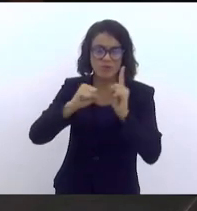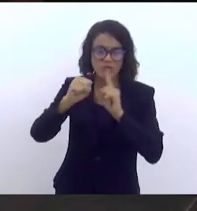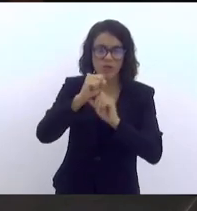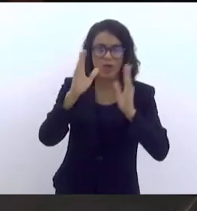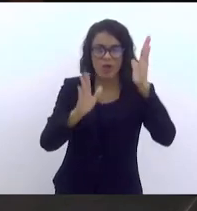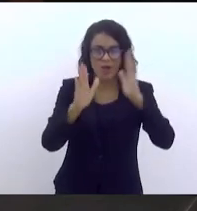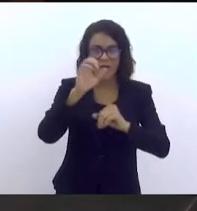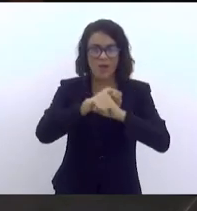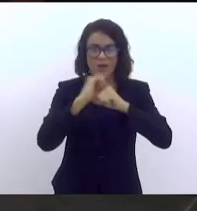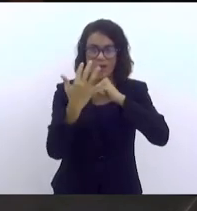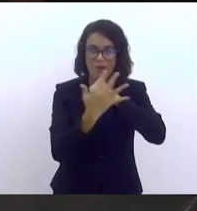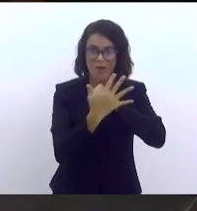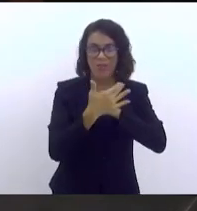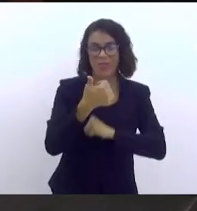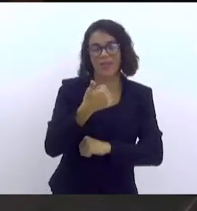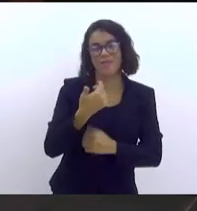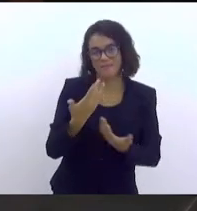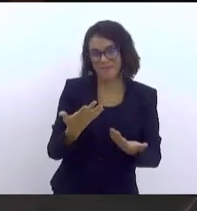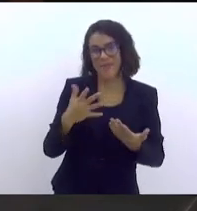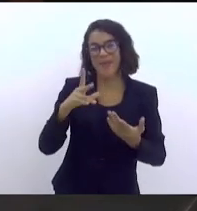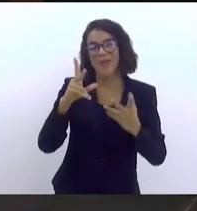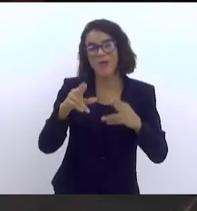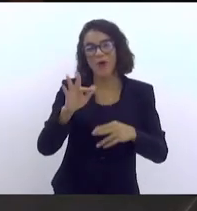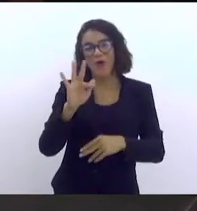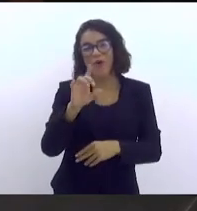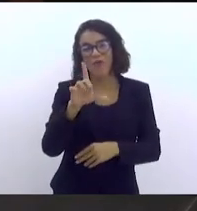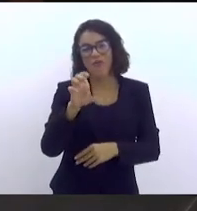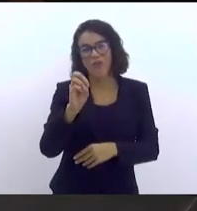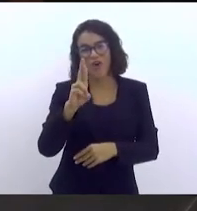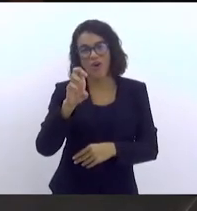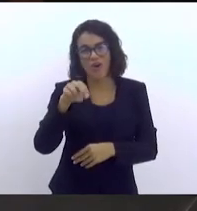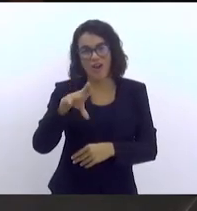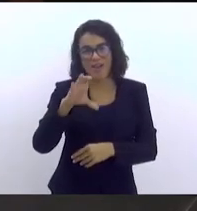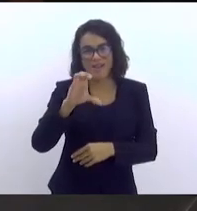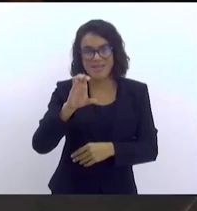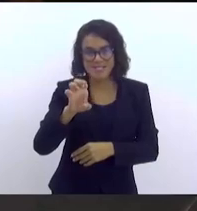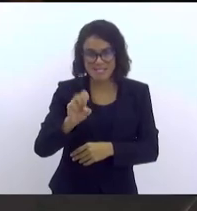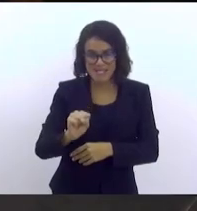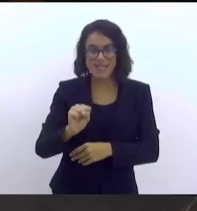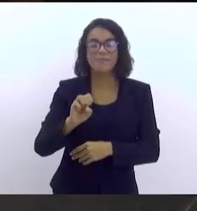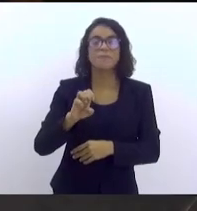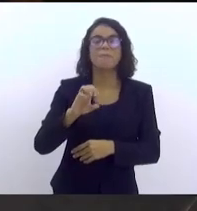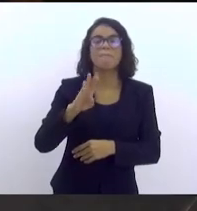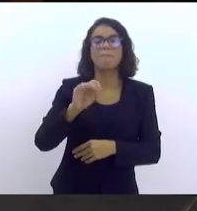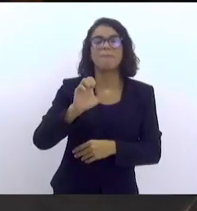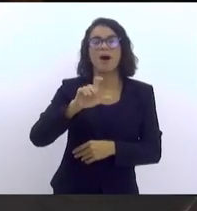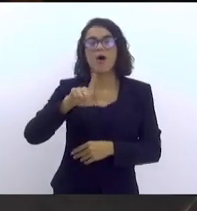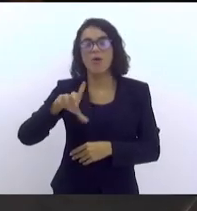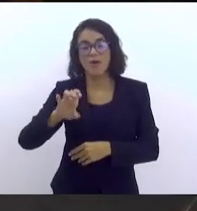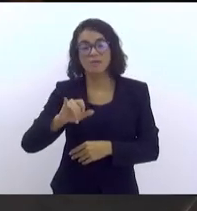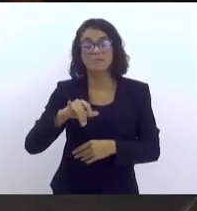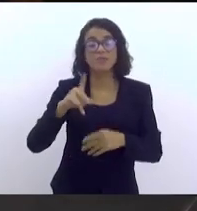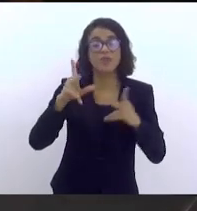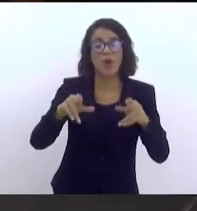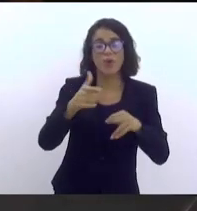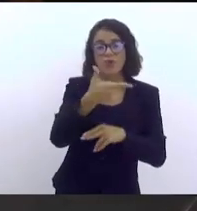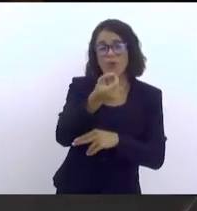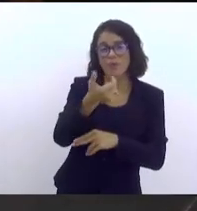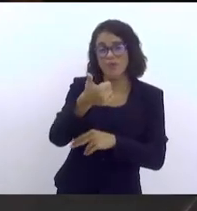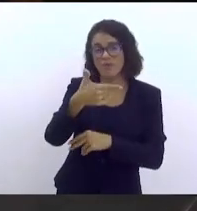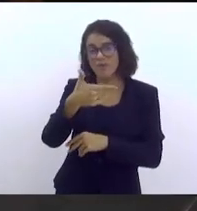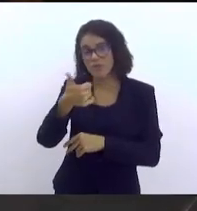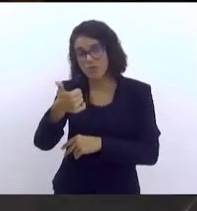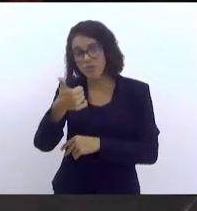a pandemia da covid-19 como fez Florence Bauer como representante do Unicef em 2021 isso para